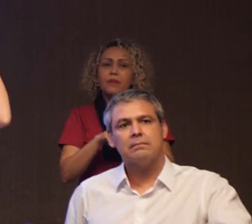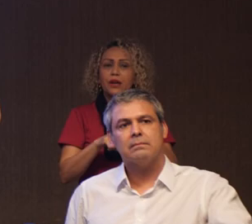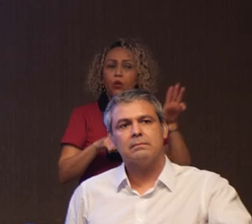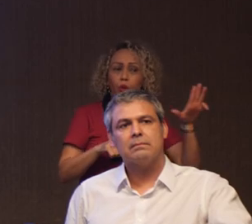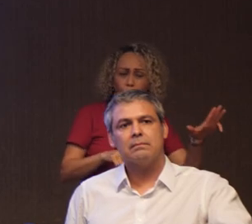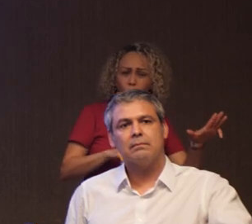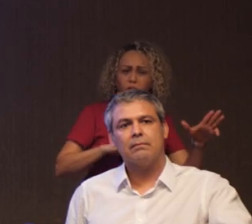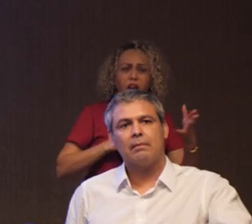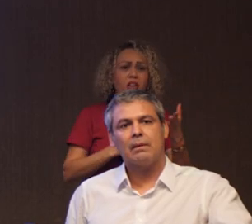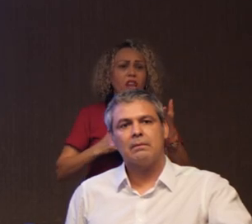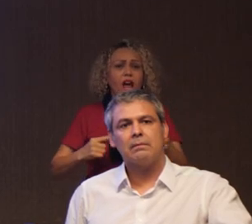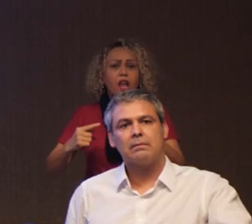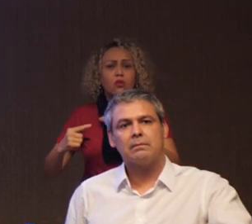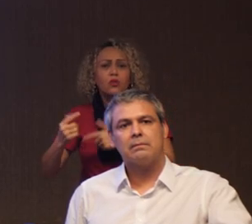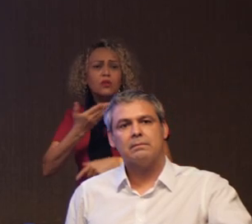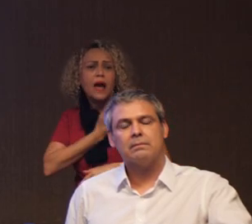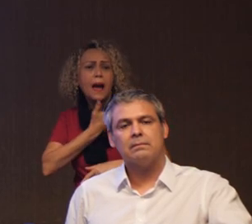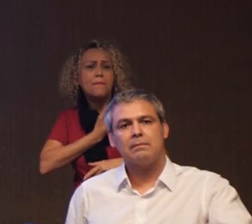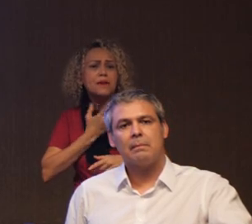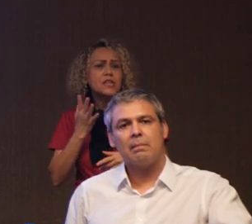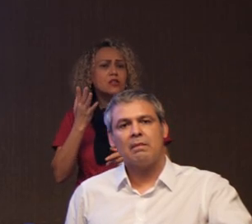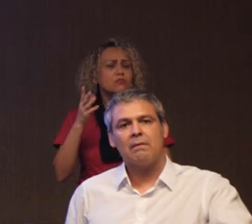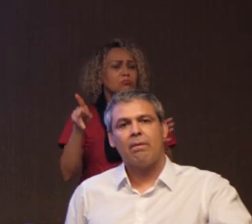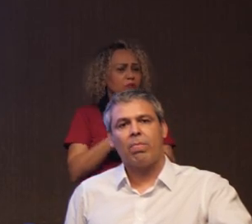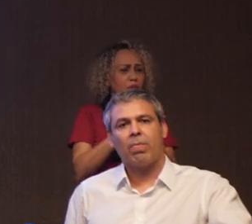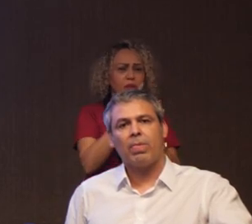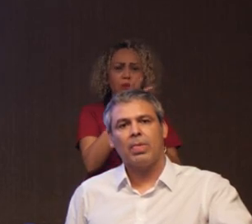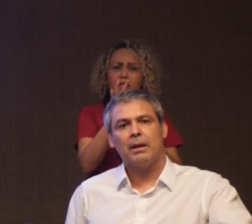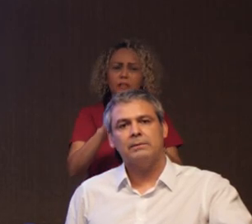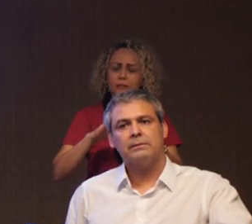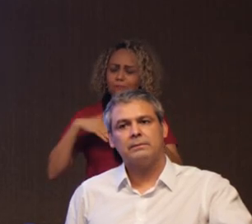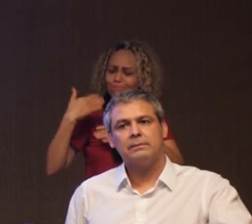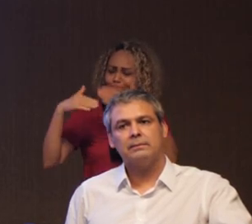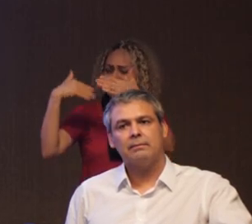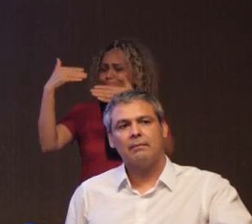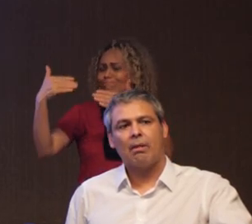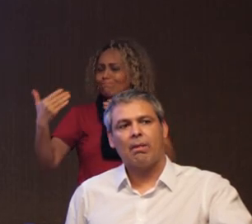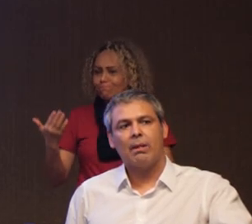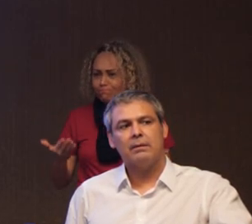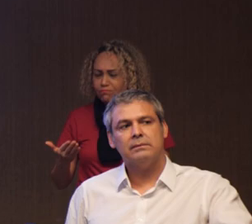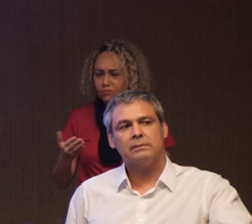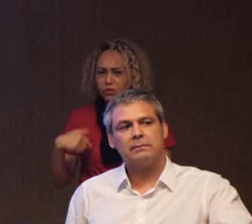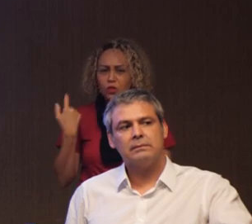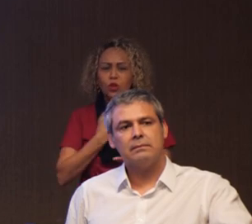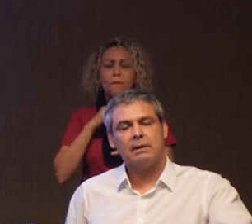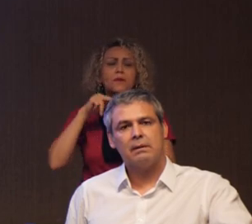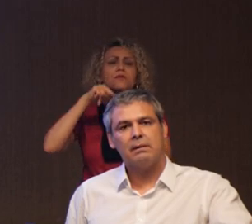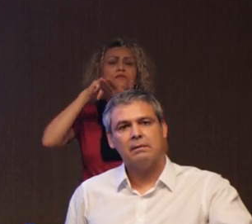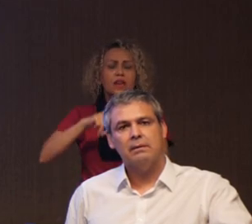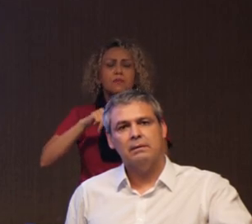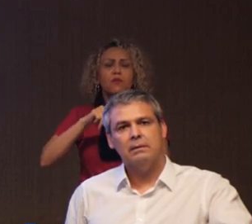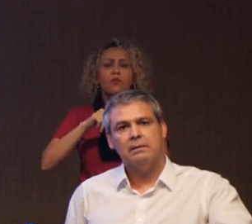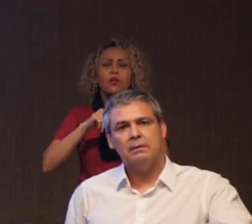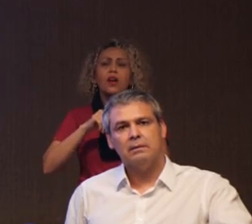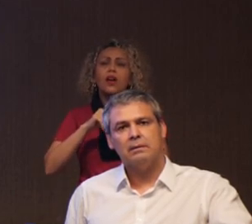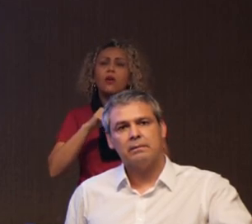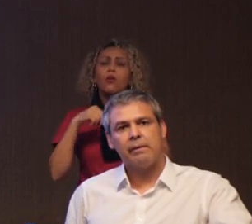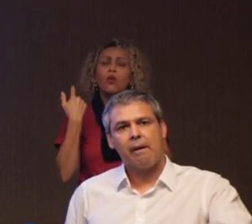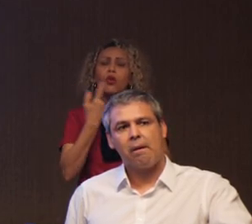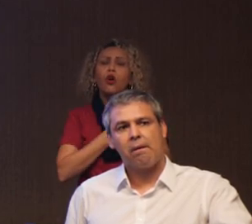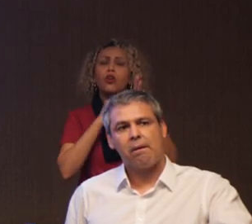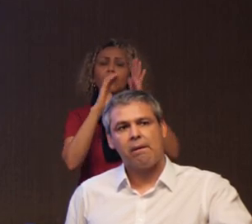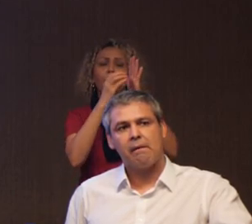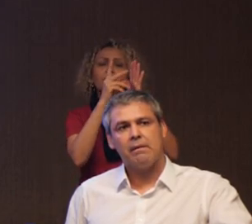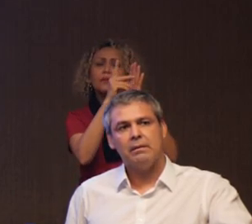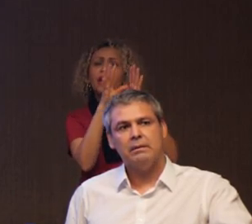foram injustiçados nesse processo, nós nos mantivemos altivos e altivas e mantivemos o nosso partido por uma característica que